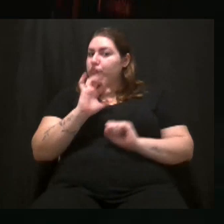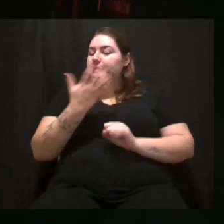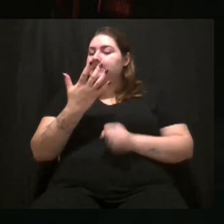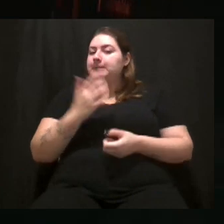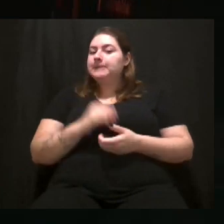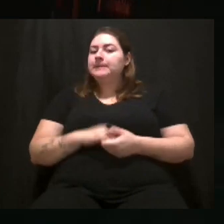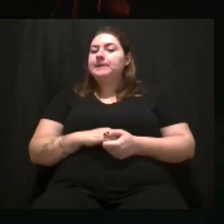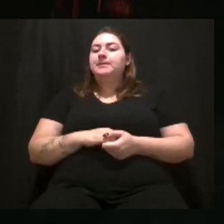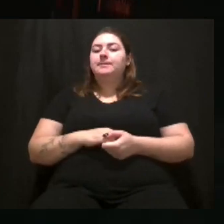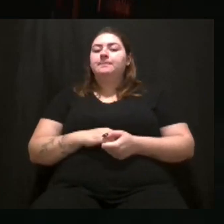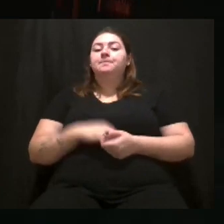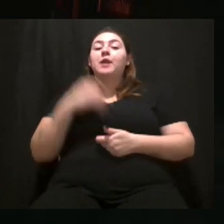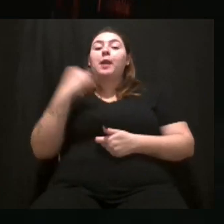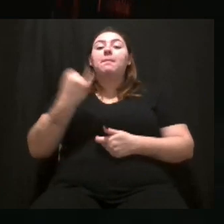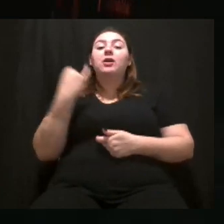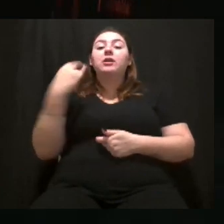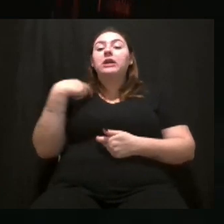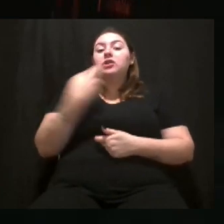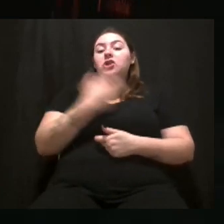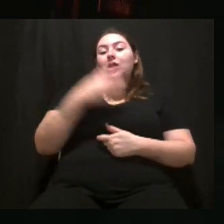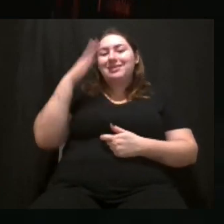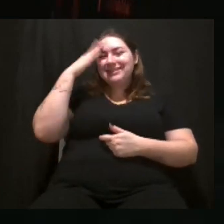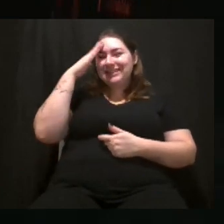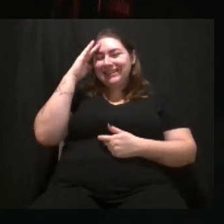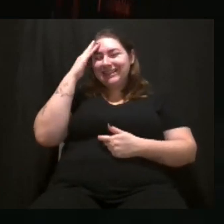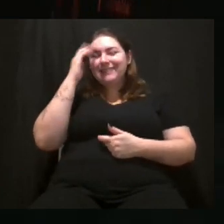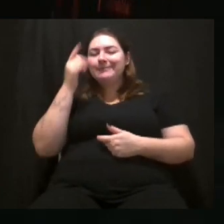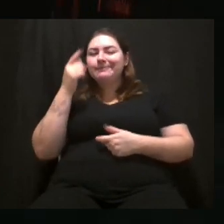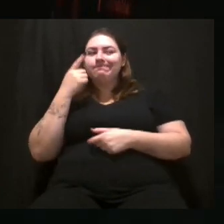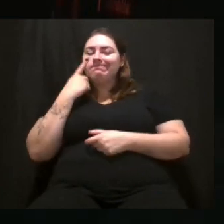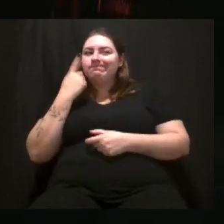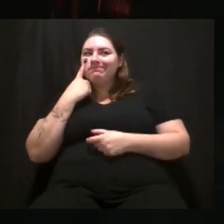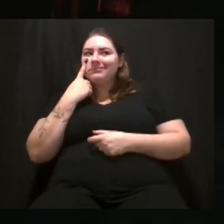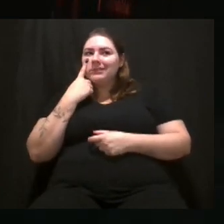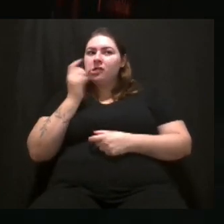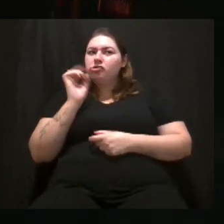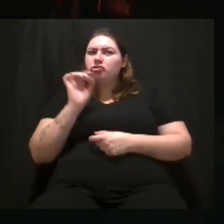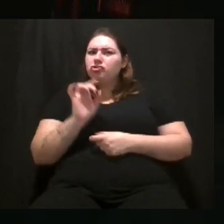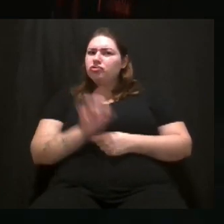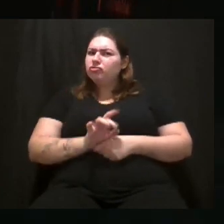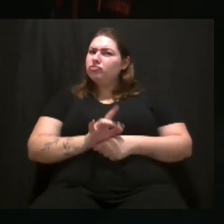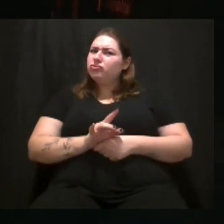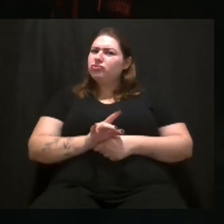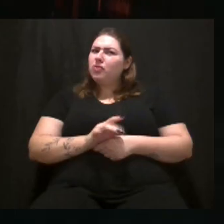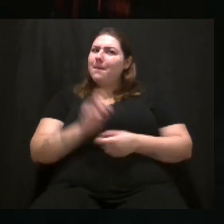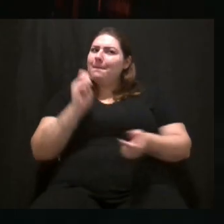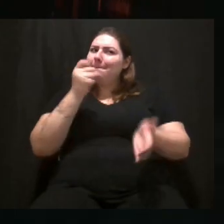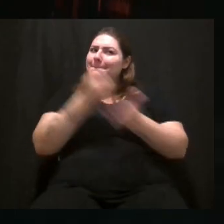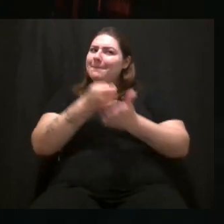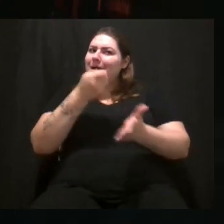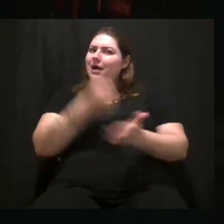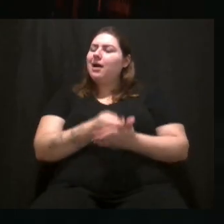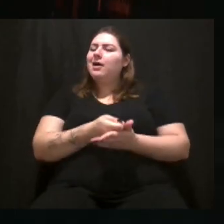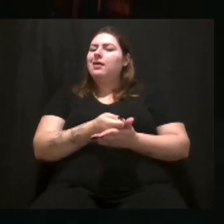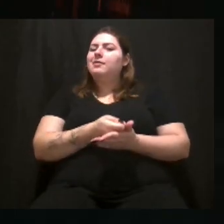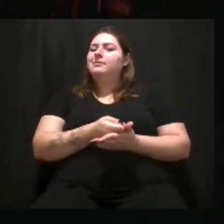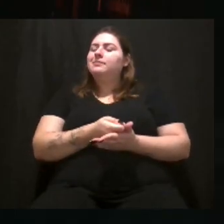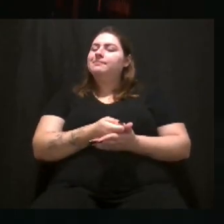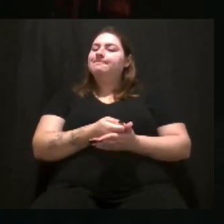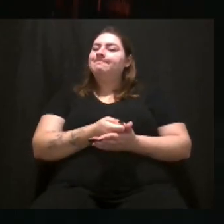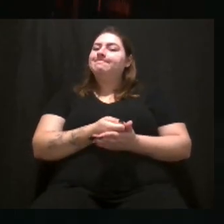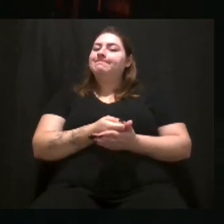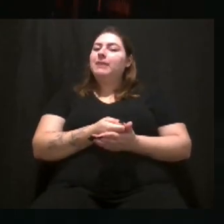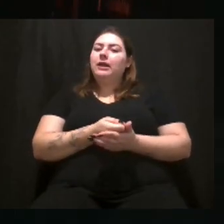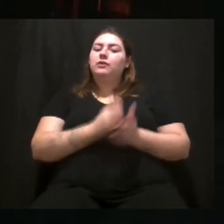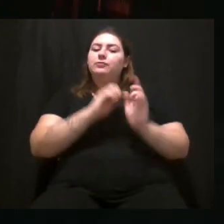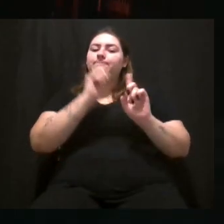da gente poder analisar e entender que, de repente, não é só o pagamento da mensalidade, a gente tem que considerar